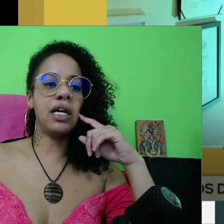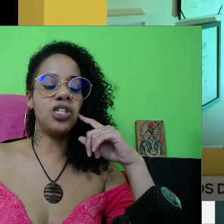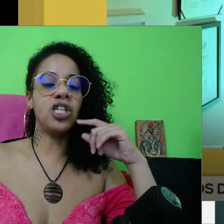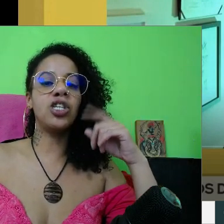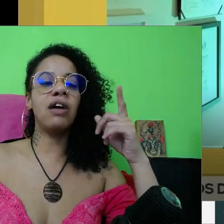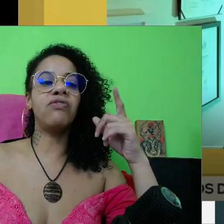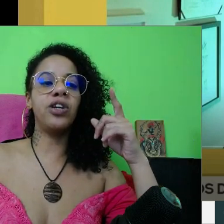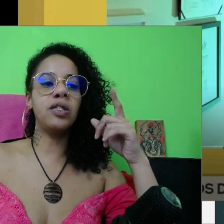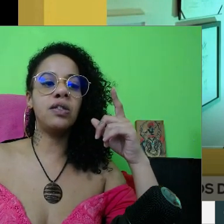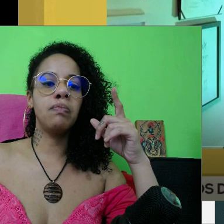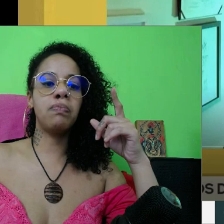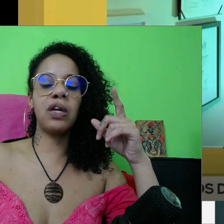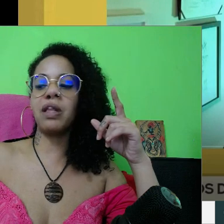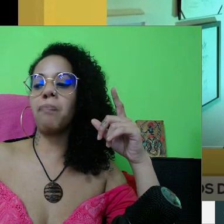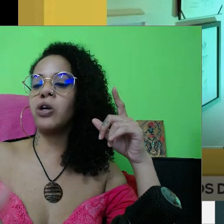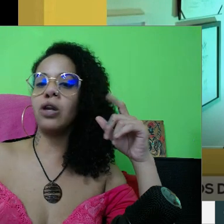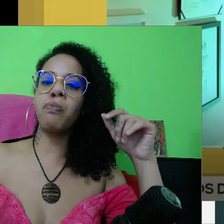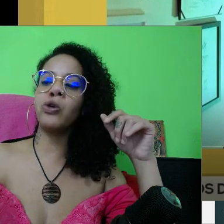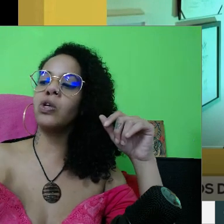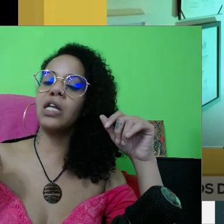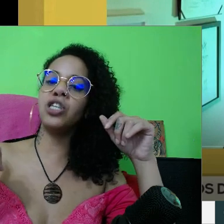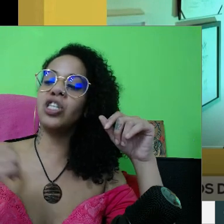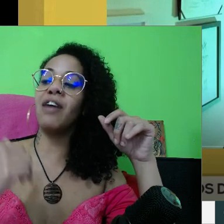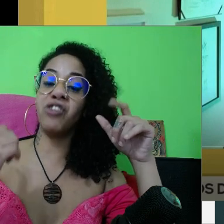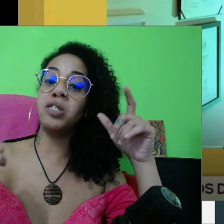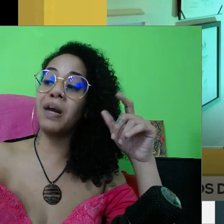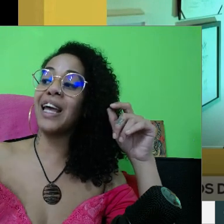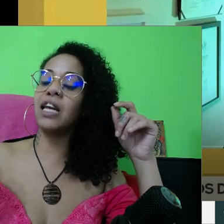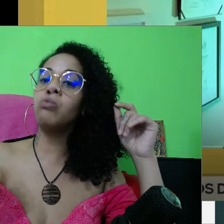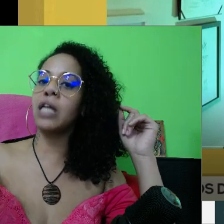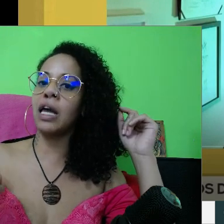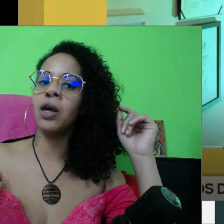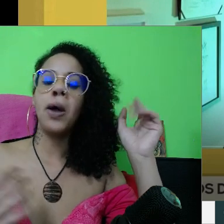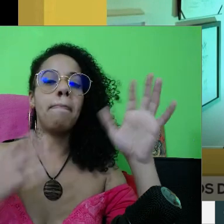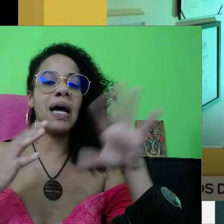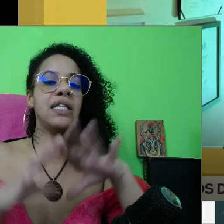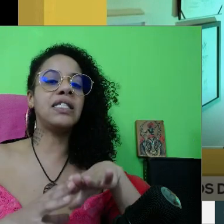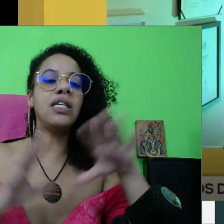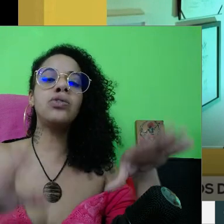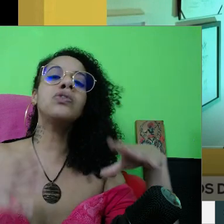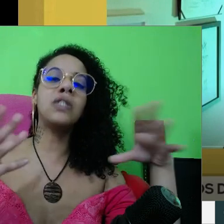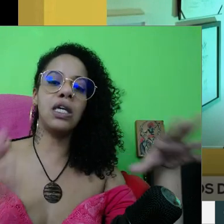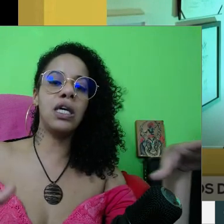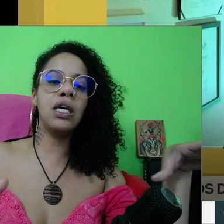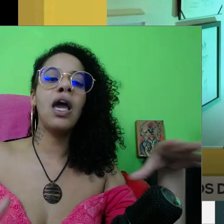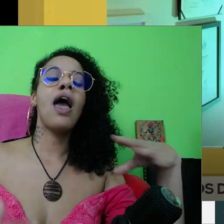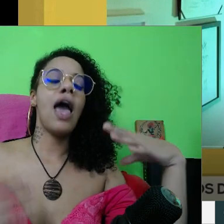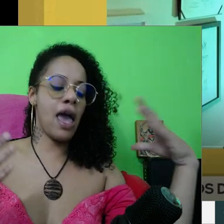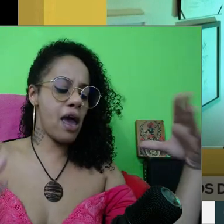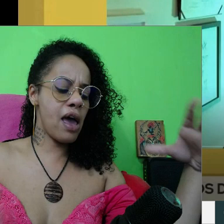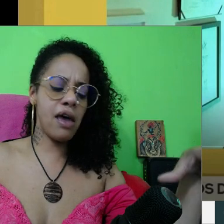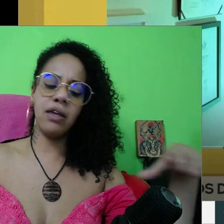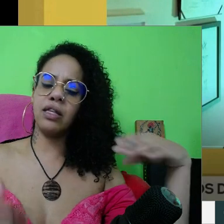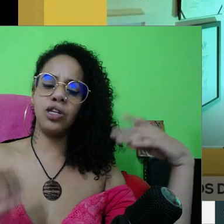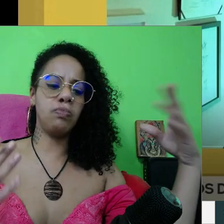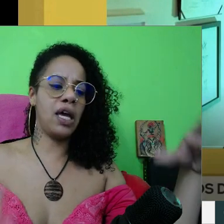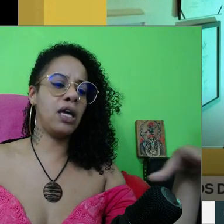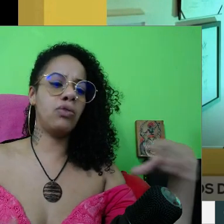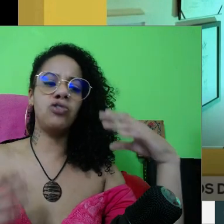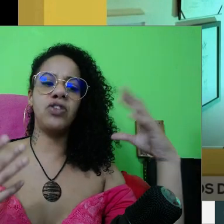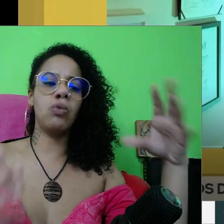a gente da voz porque tá perdendo oportunidade de dar voz para quem não tem mas isso sim é